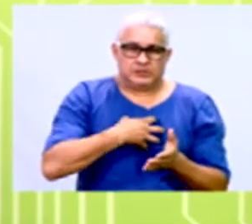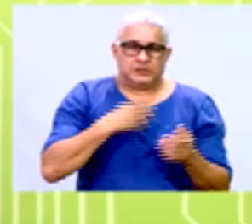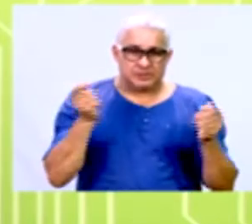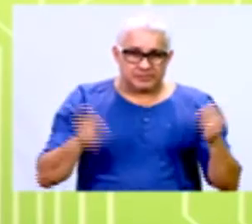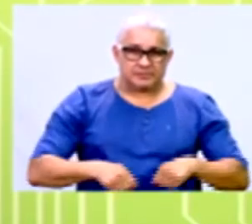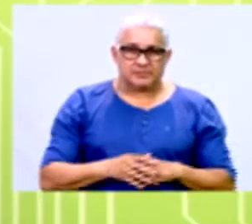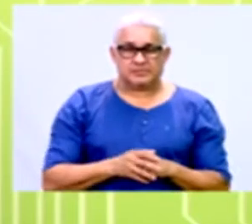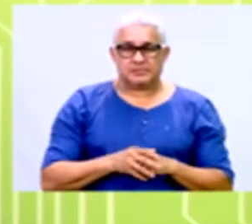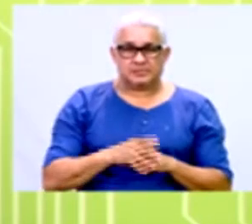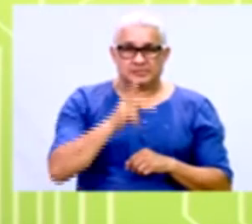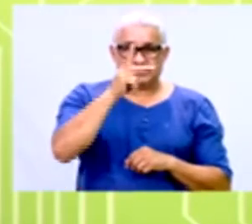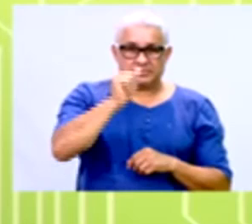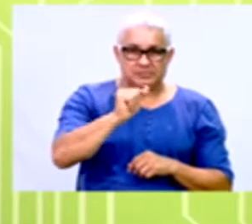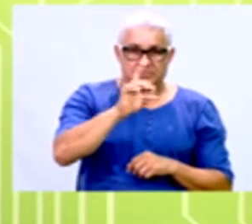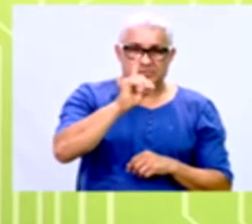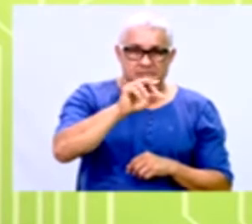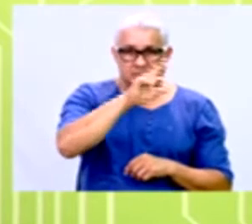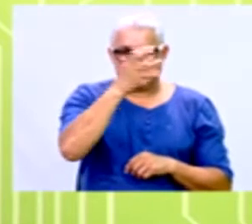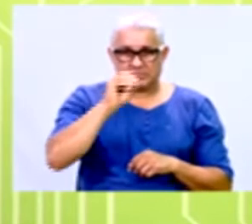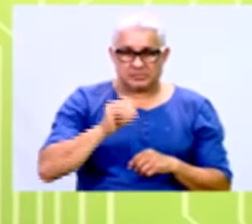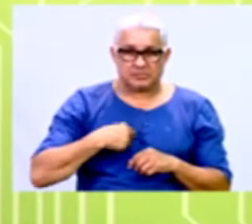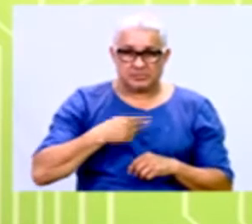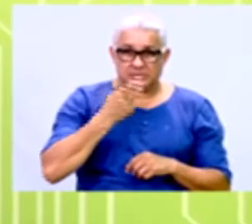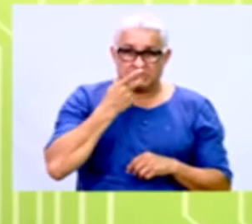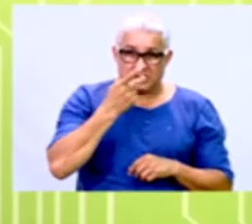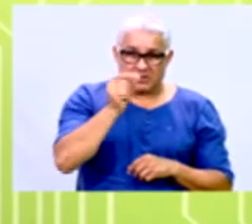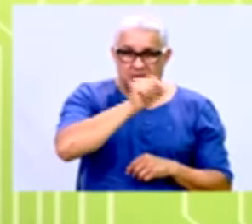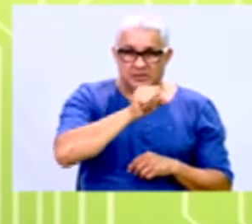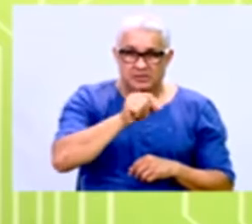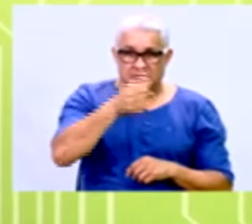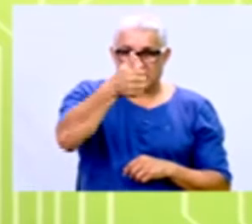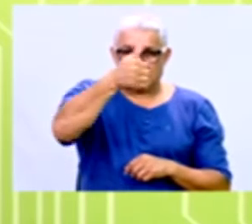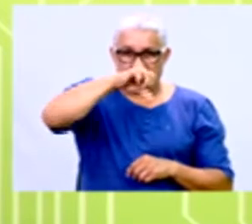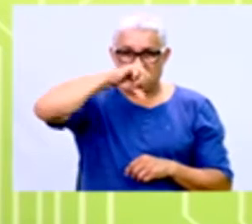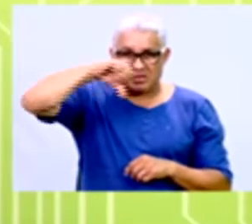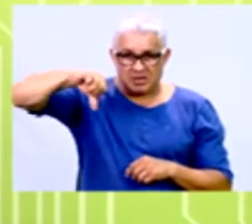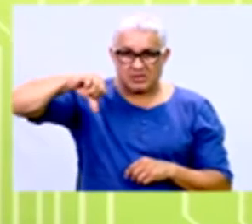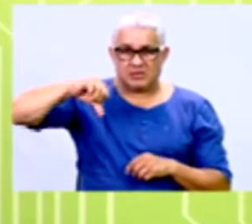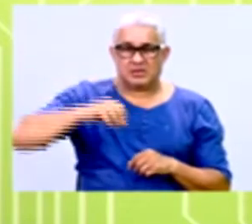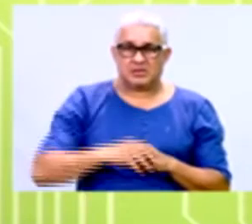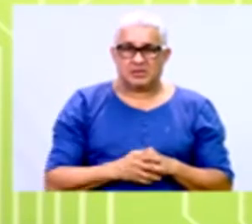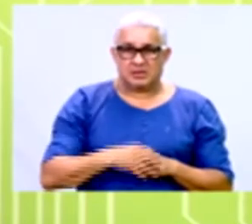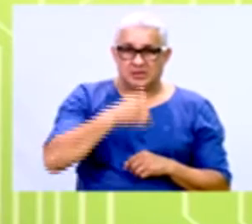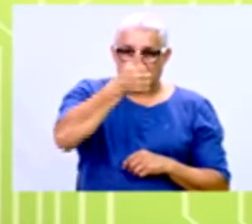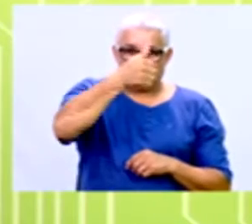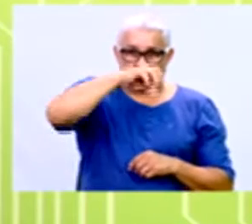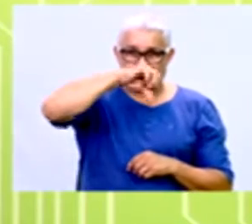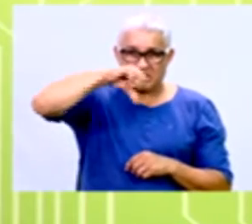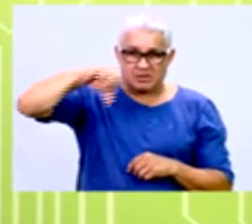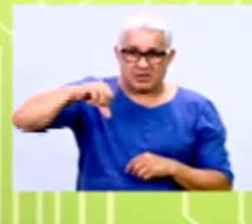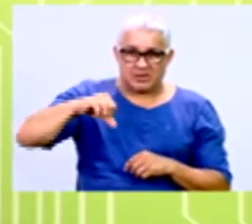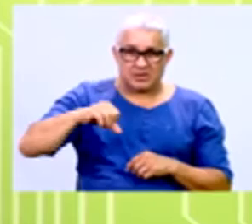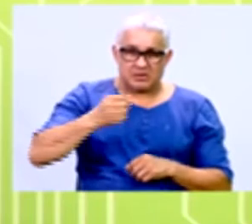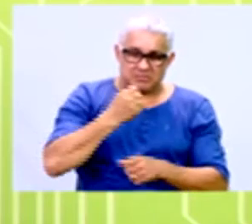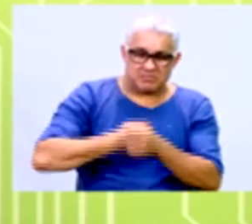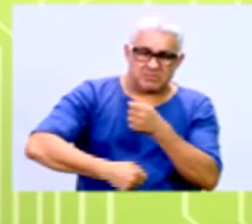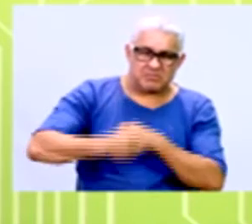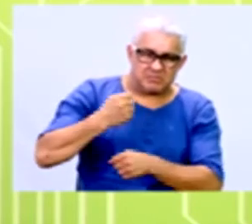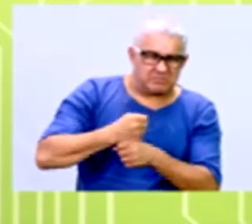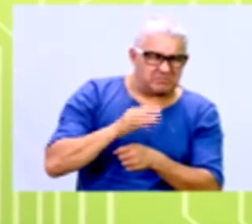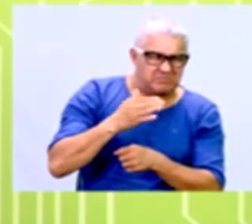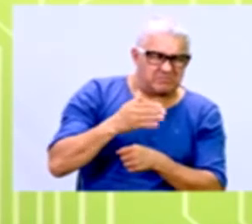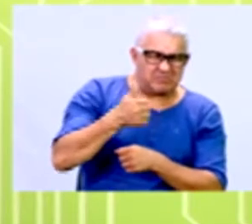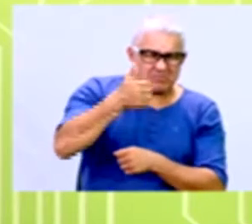nessa questão da padronização. Como eu falei para vocês, né, 1999, então é um pouquinho mais de 10 anos aí, mas isso daí